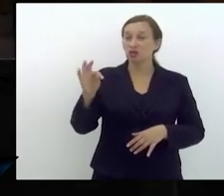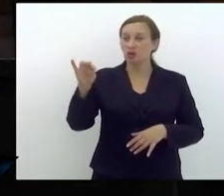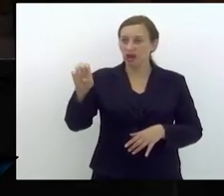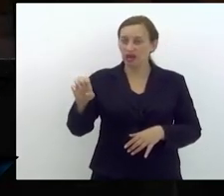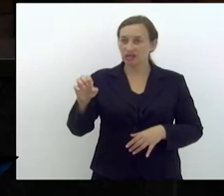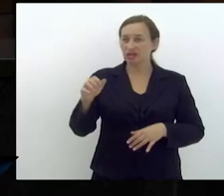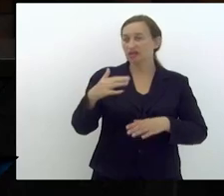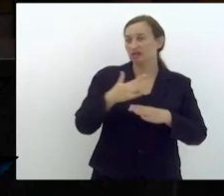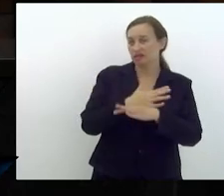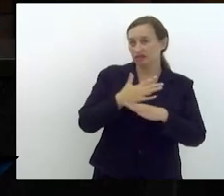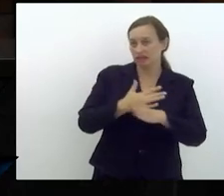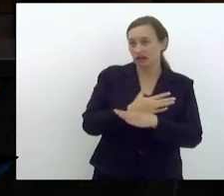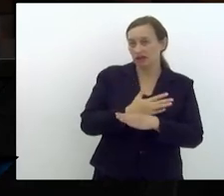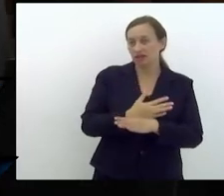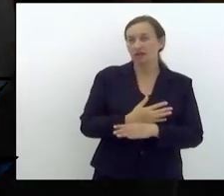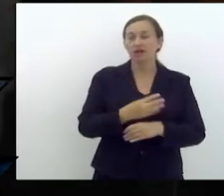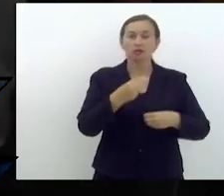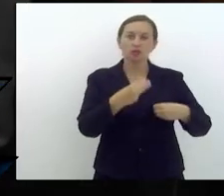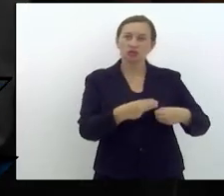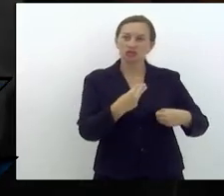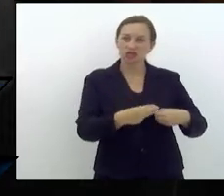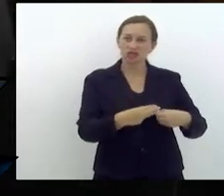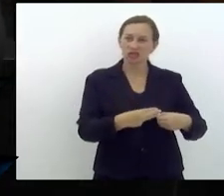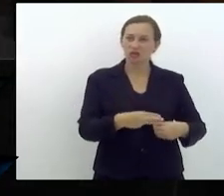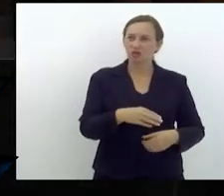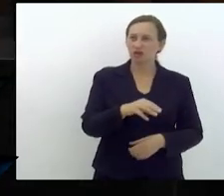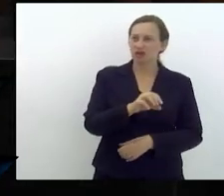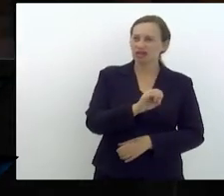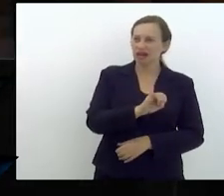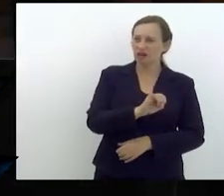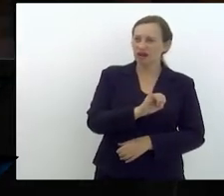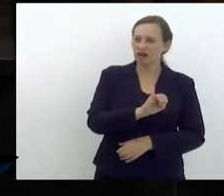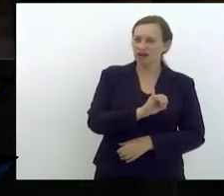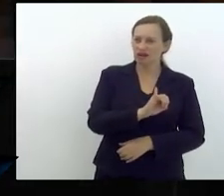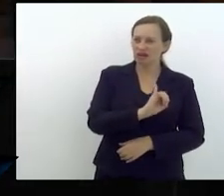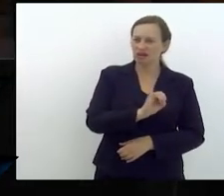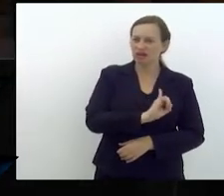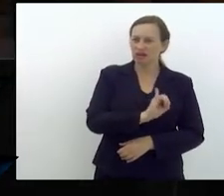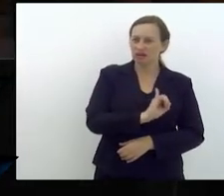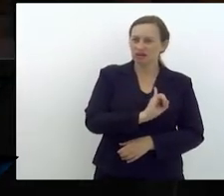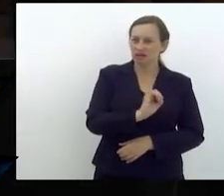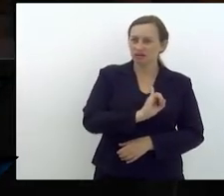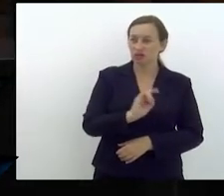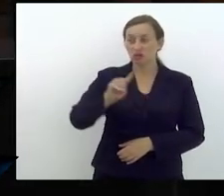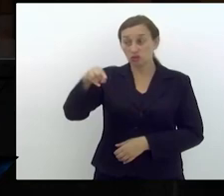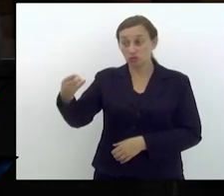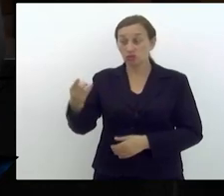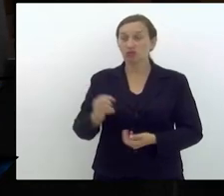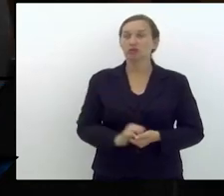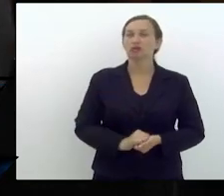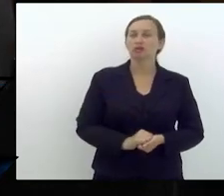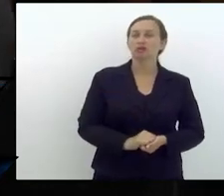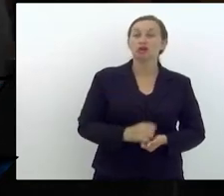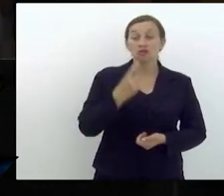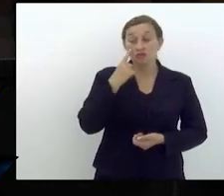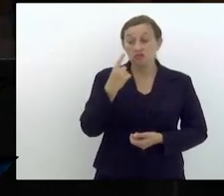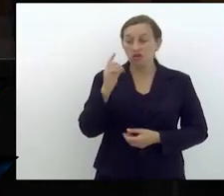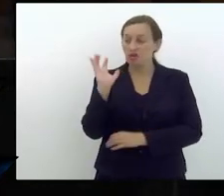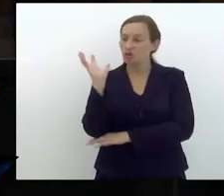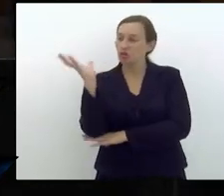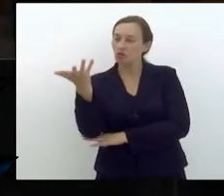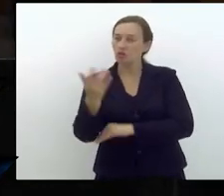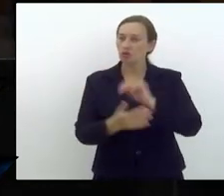de Itaguaí entre outros que oficiasse as duas comissões a de Meio Ambiente